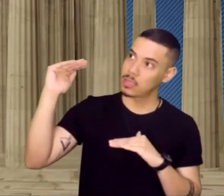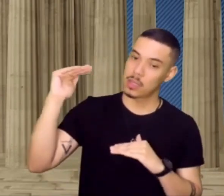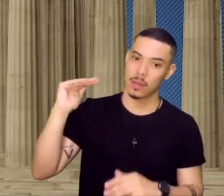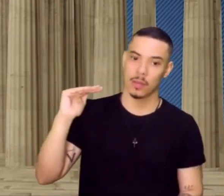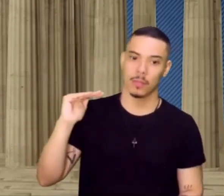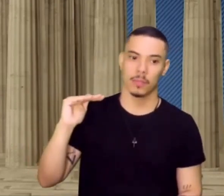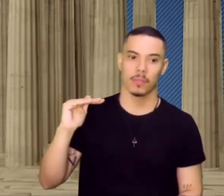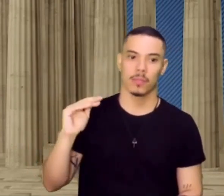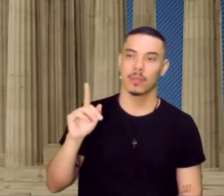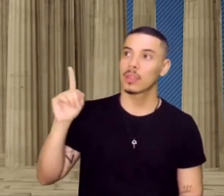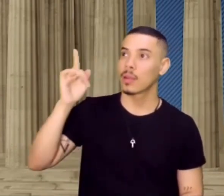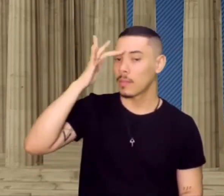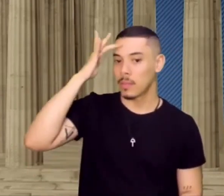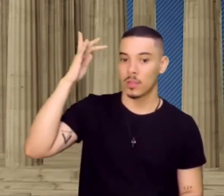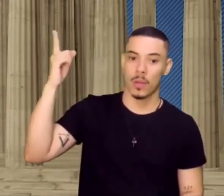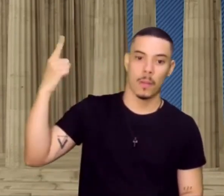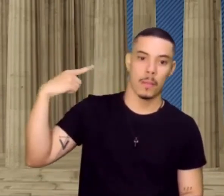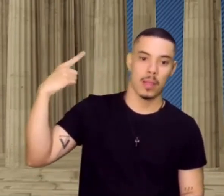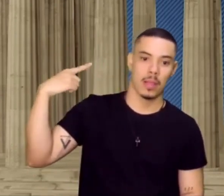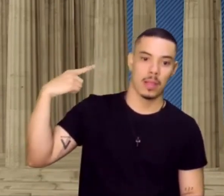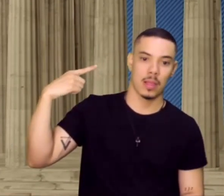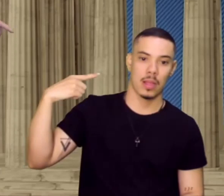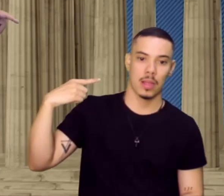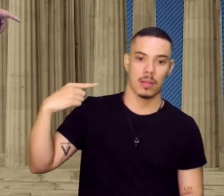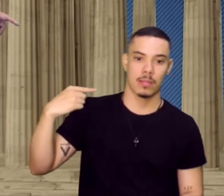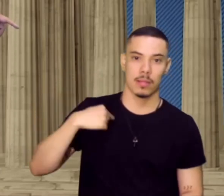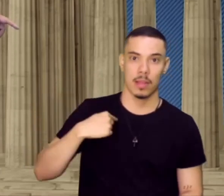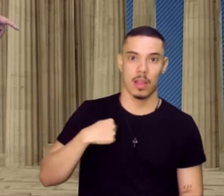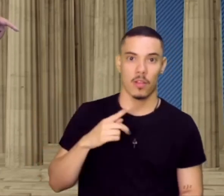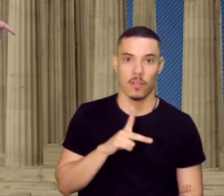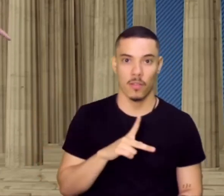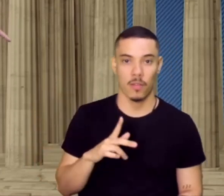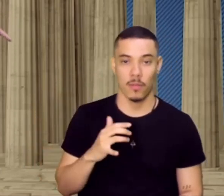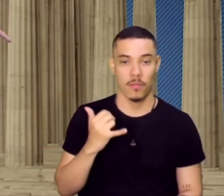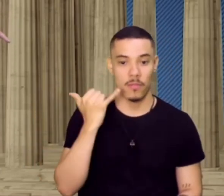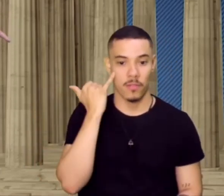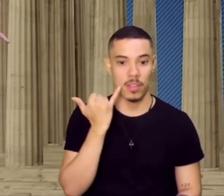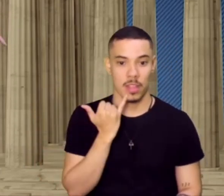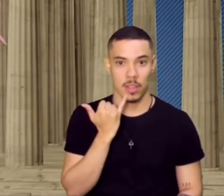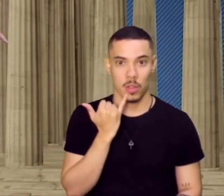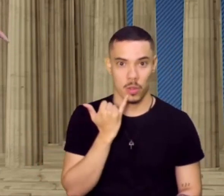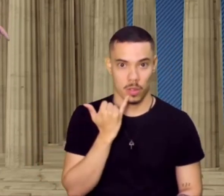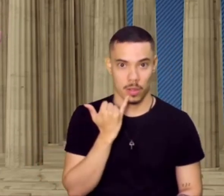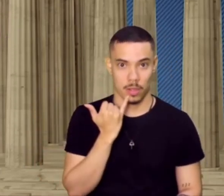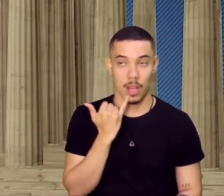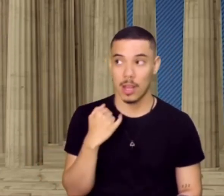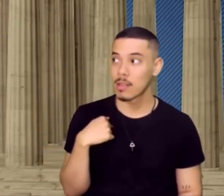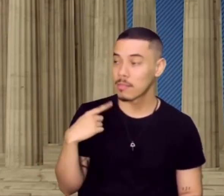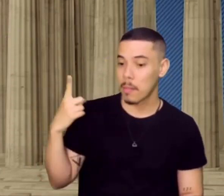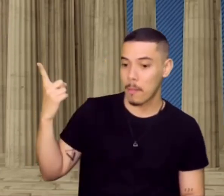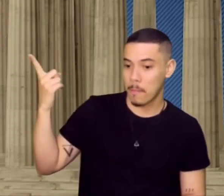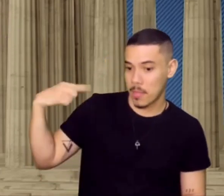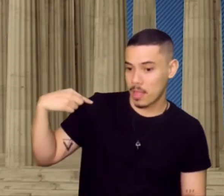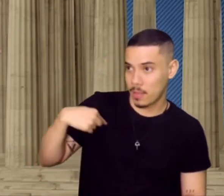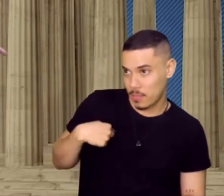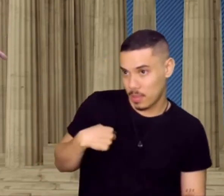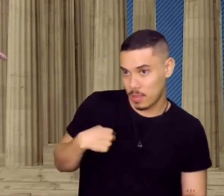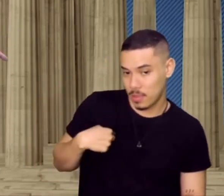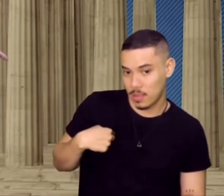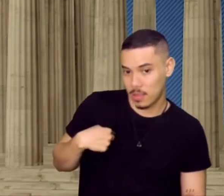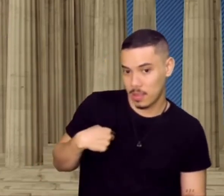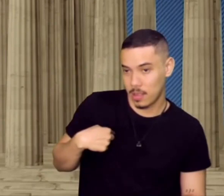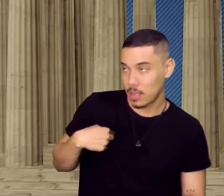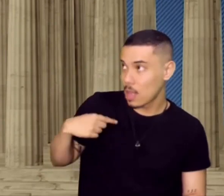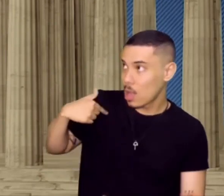aqui em cima mandando em mim. Aí o professor Vitor está aqui, uma analogia. Aí eu mando nele. Aí ele